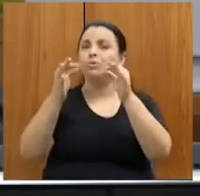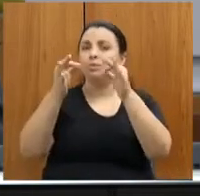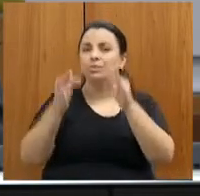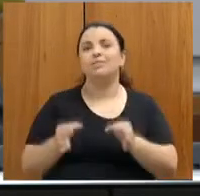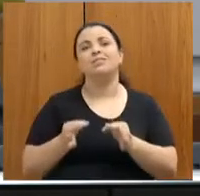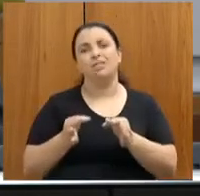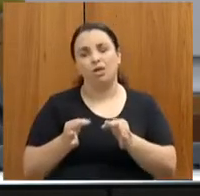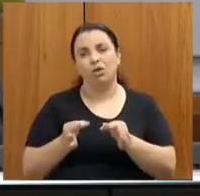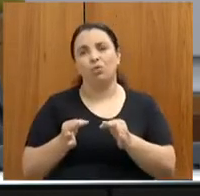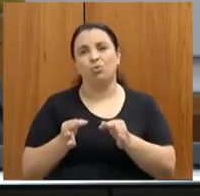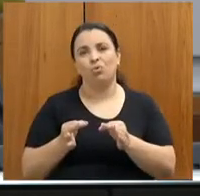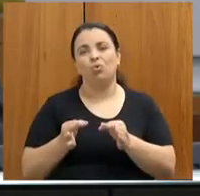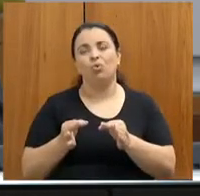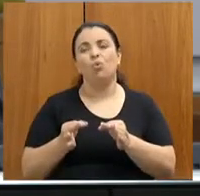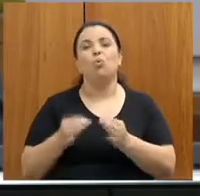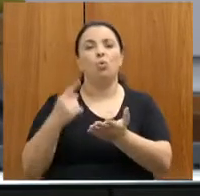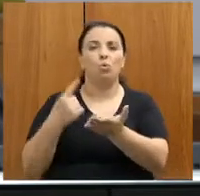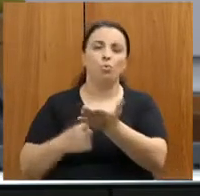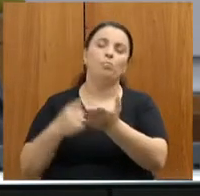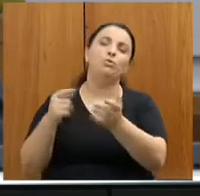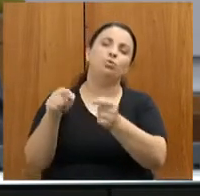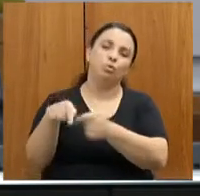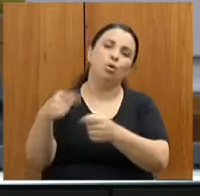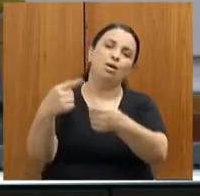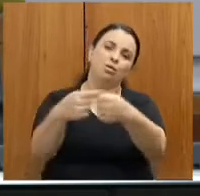aos municípios também